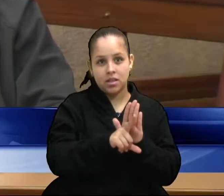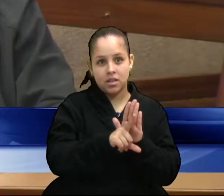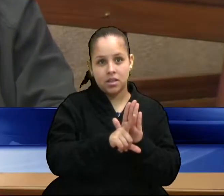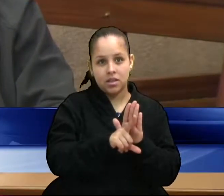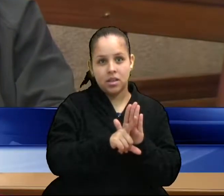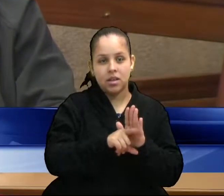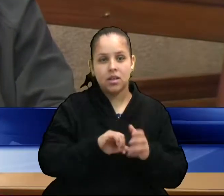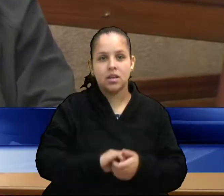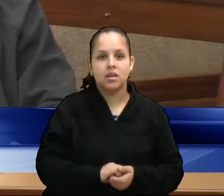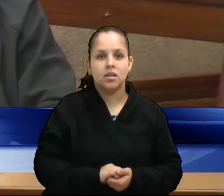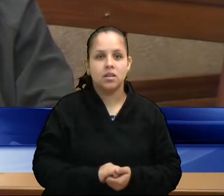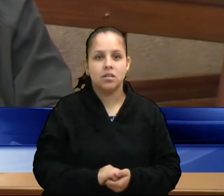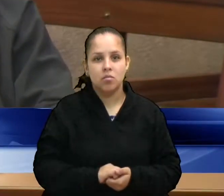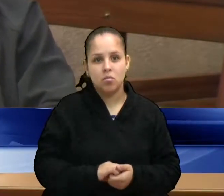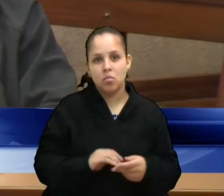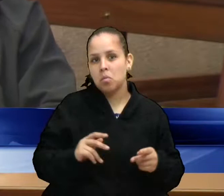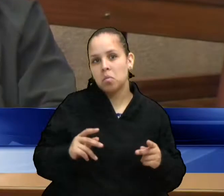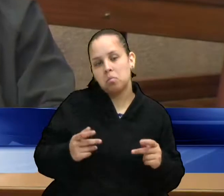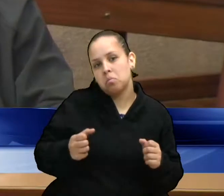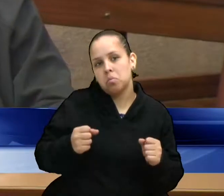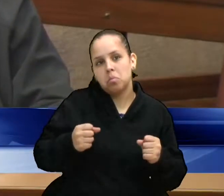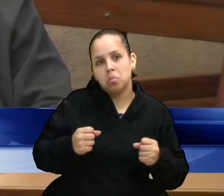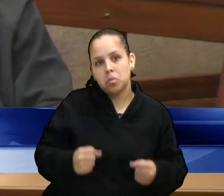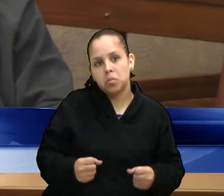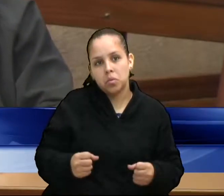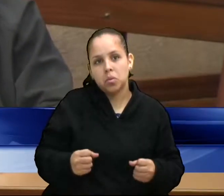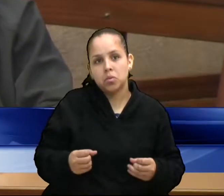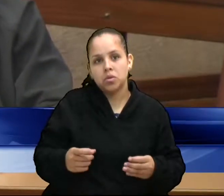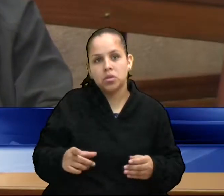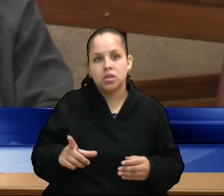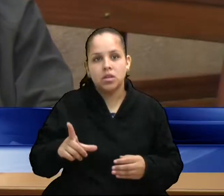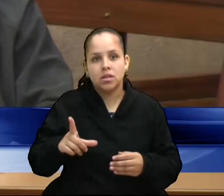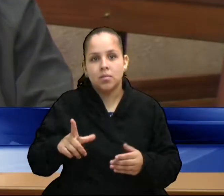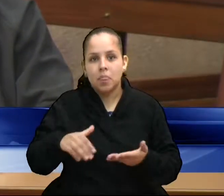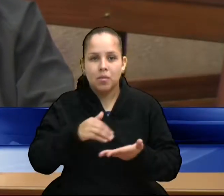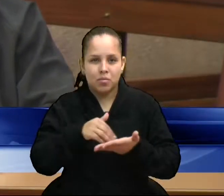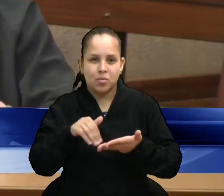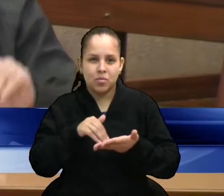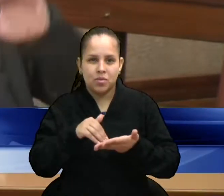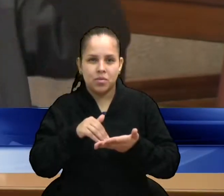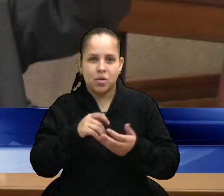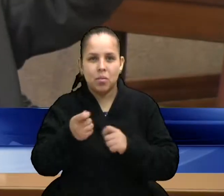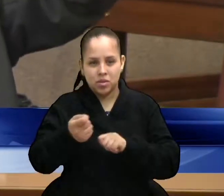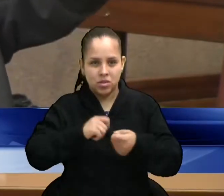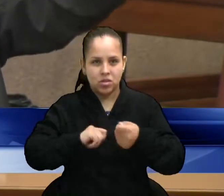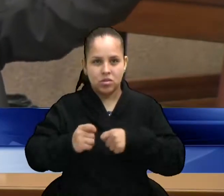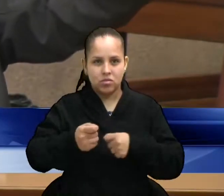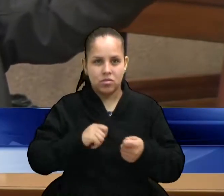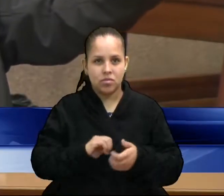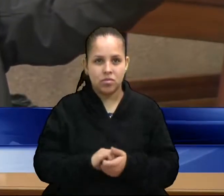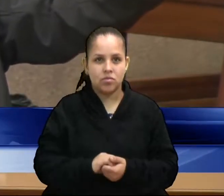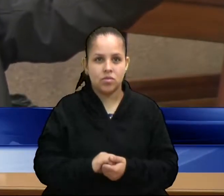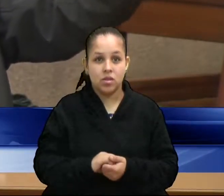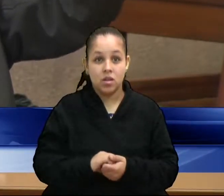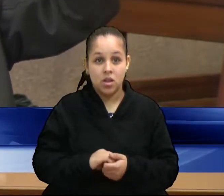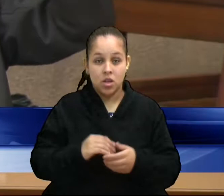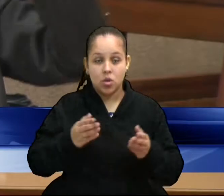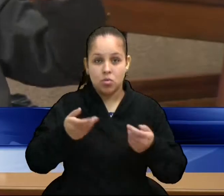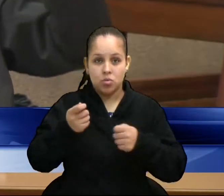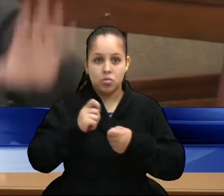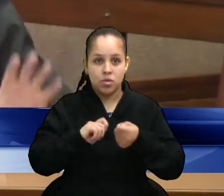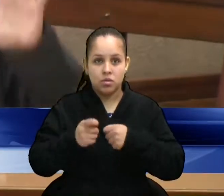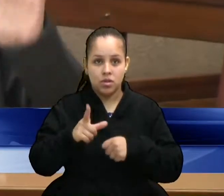prazo, né, poderá ter até questão de improbidade administrativa. Que, aliás, que com essa administração que aí está, nós temos